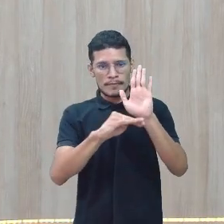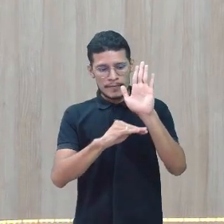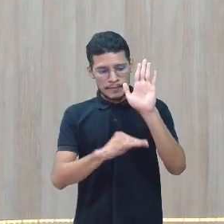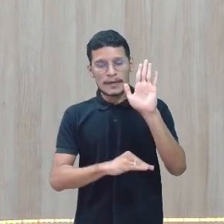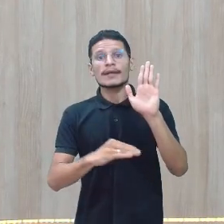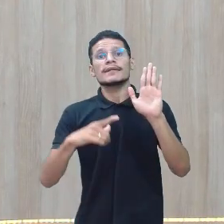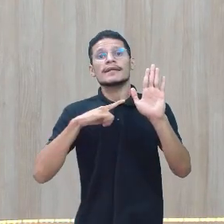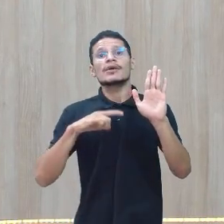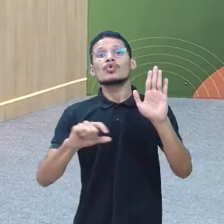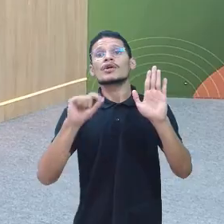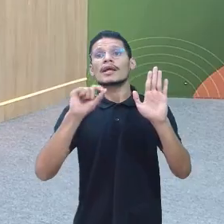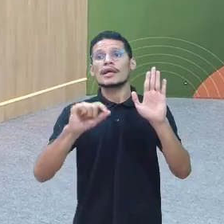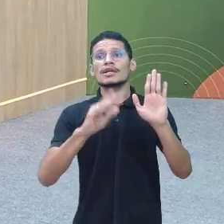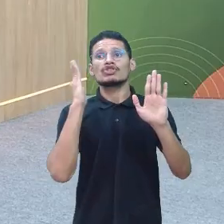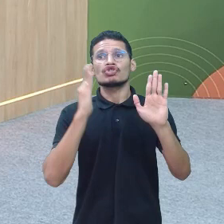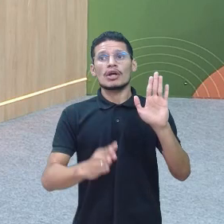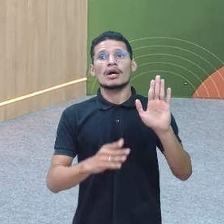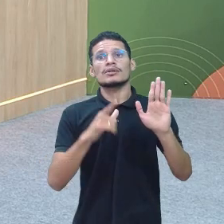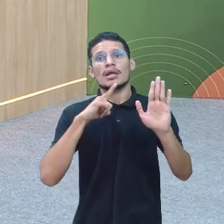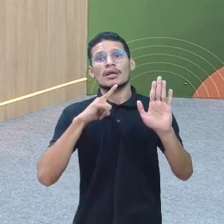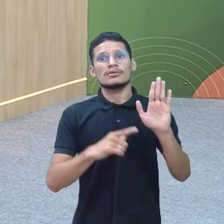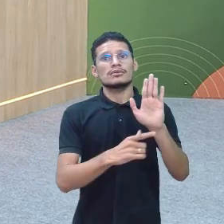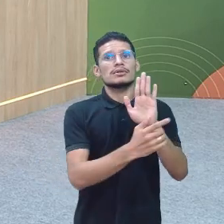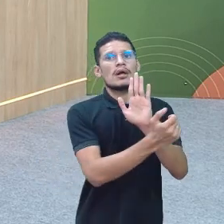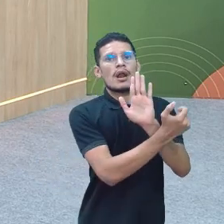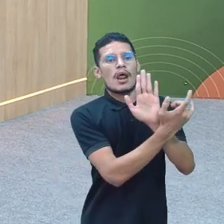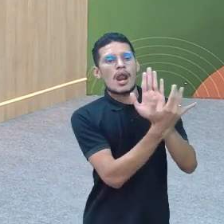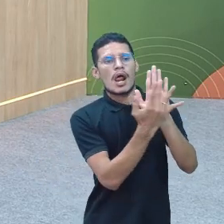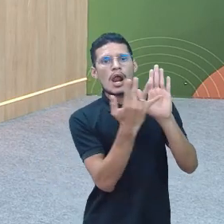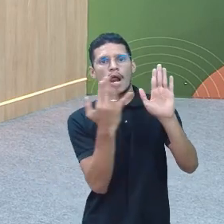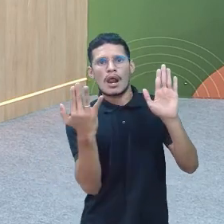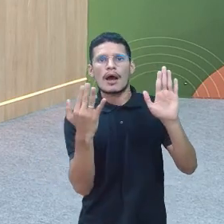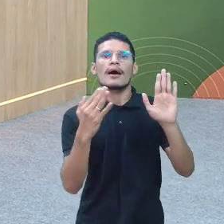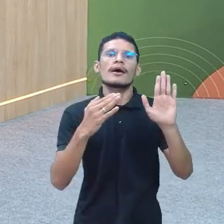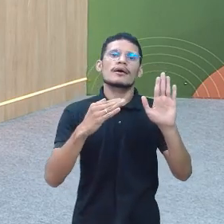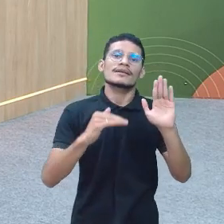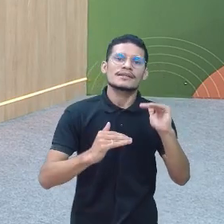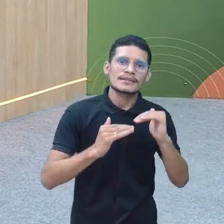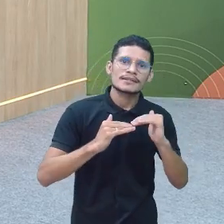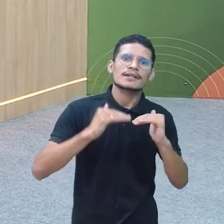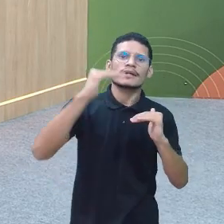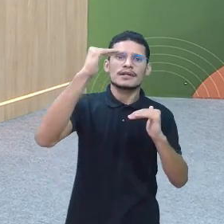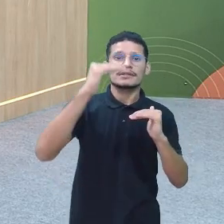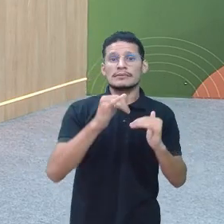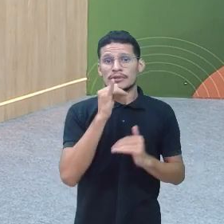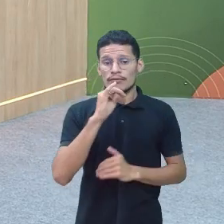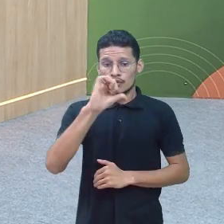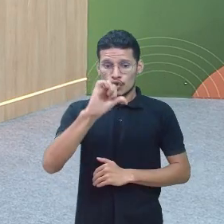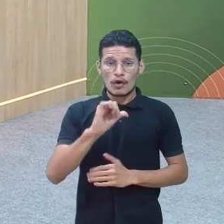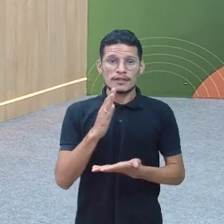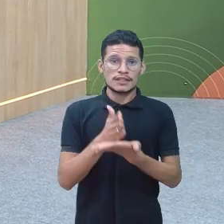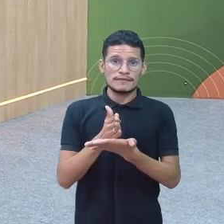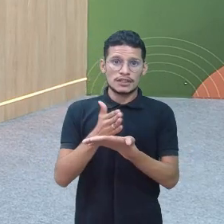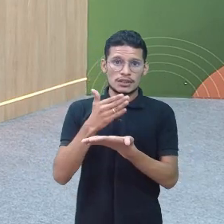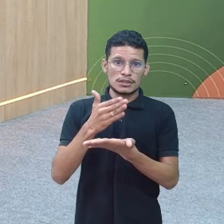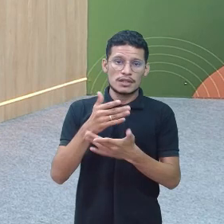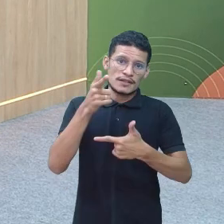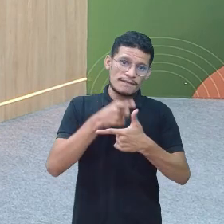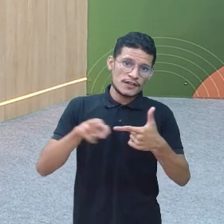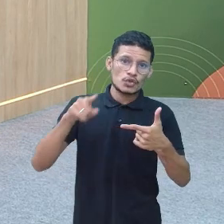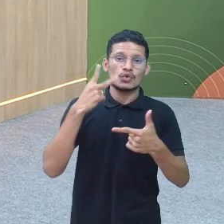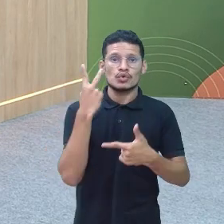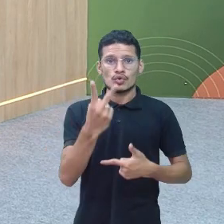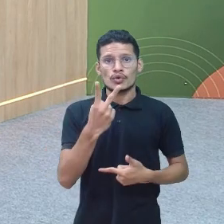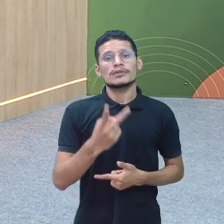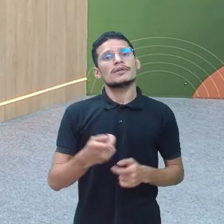esse ROL, ele está em ordem crescente. E quando a gente observa 9 dividido para 2, eu posso separar em 4